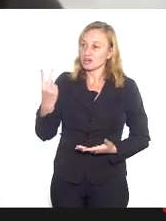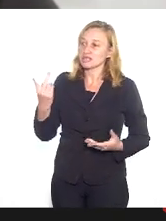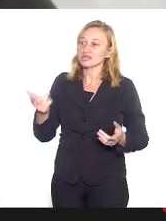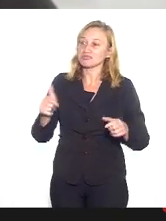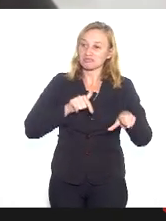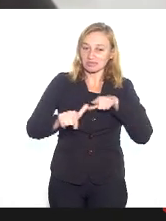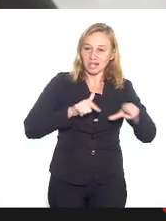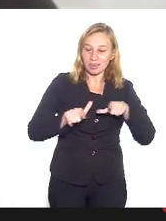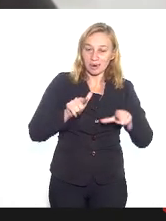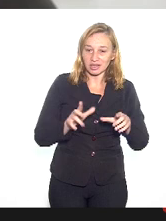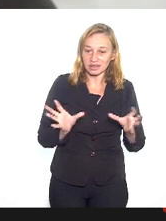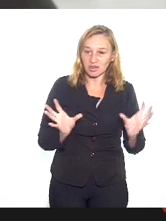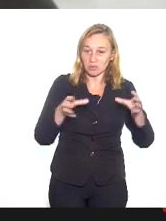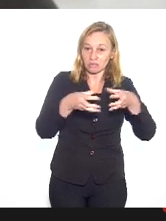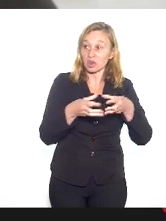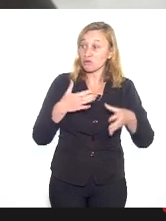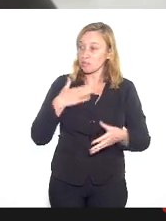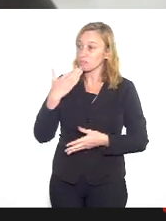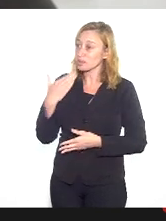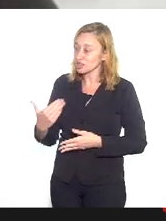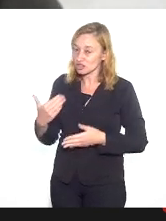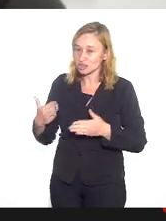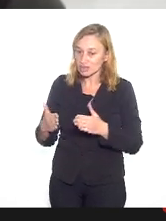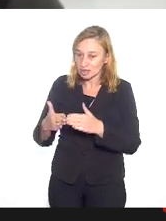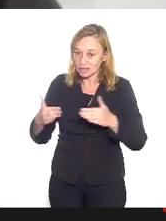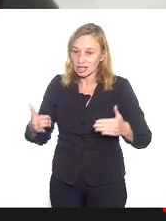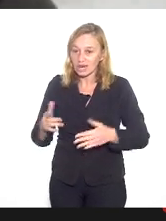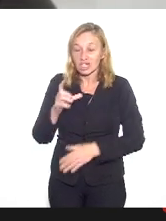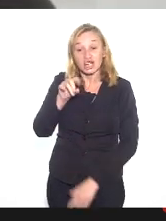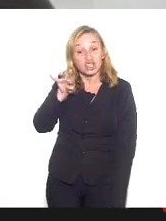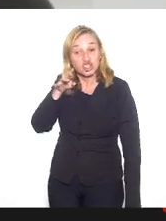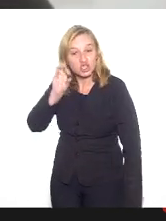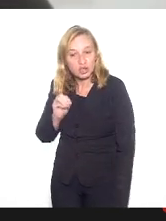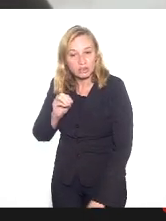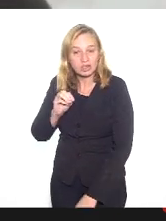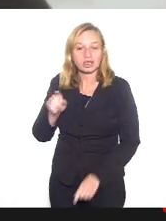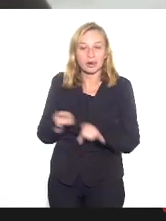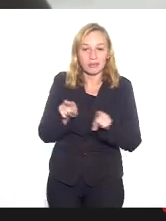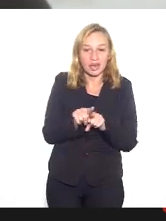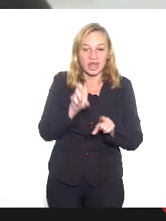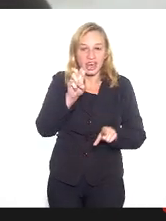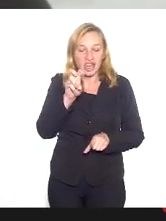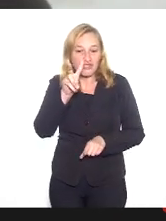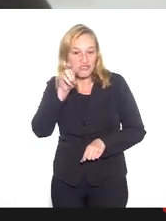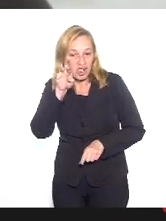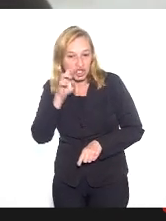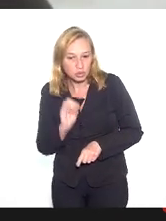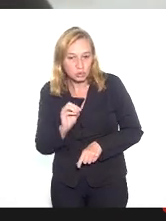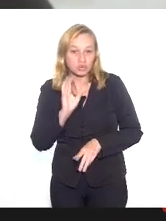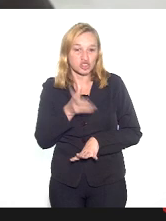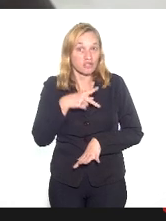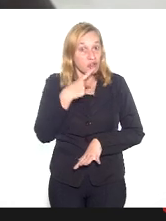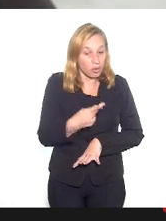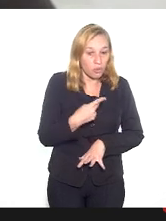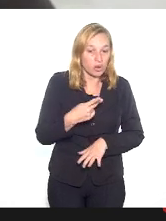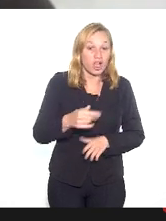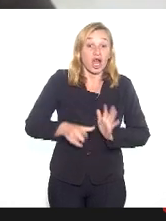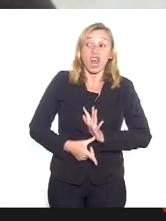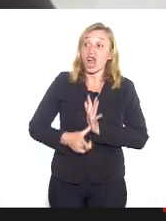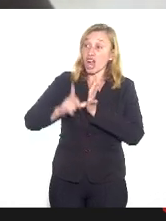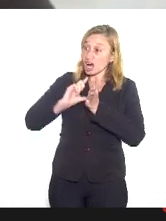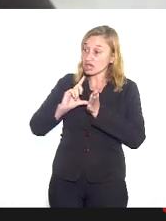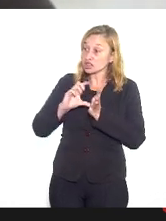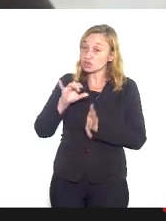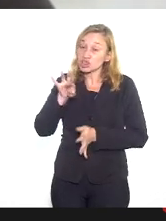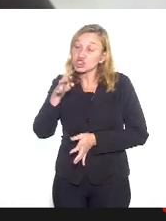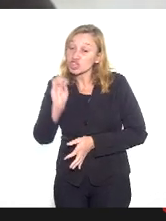pedir licença aqui ao Cristiano e ao Evandro, que o Plínio já teve a palavra. Antes do Cristiano